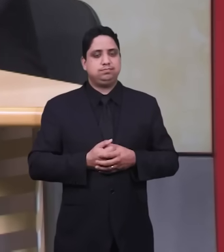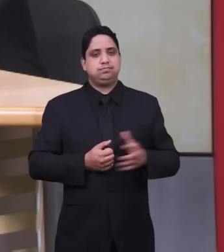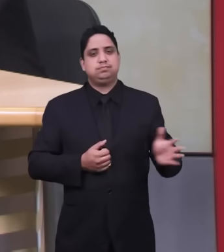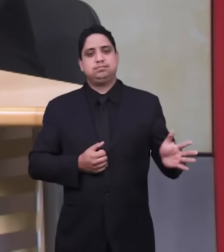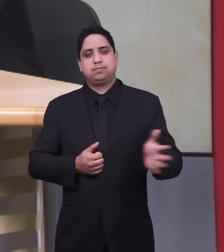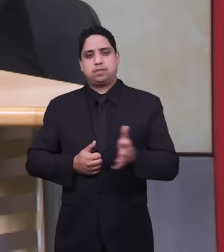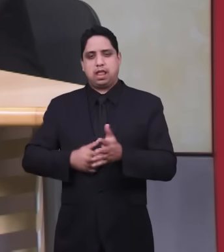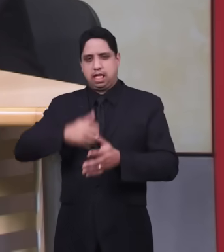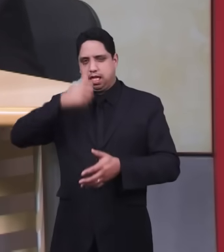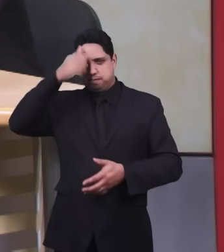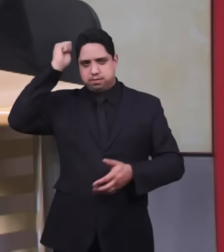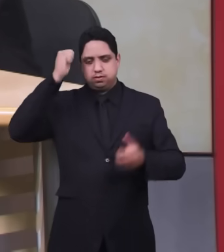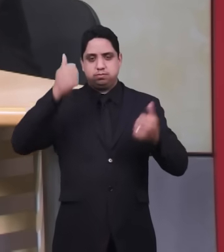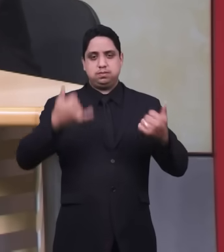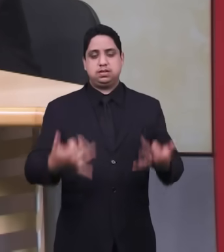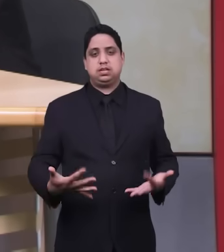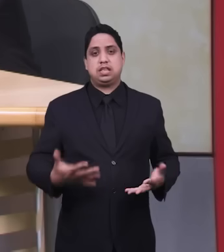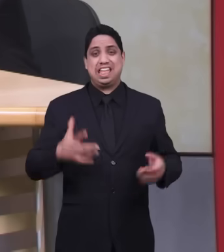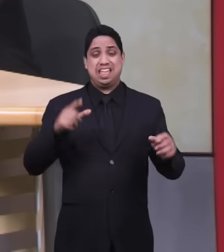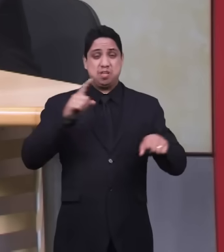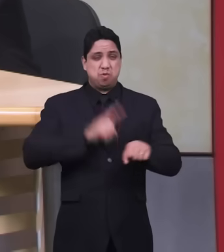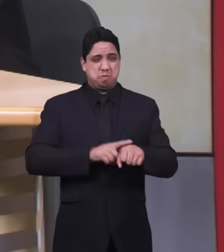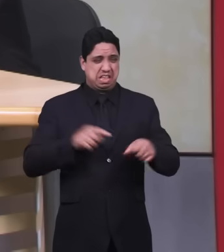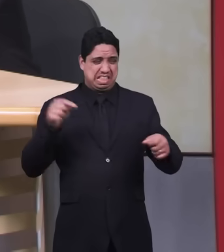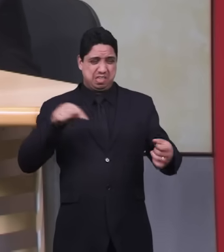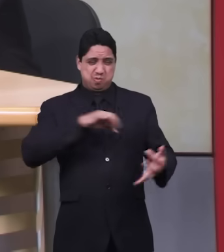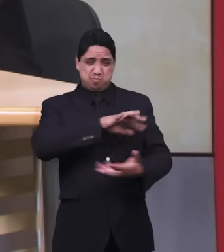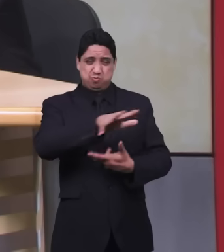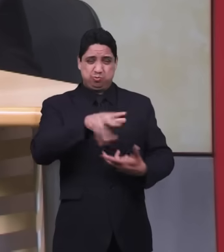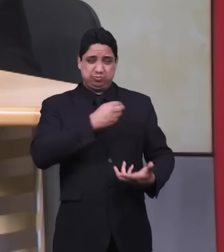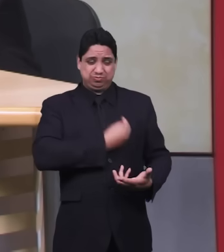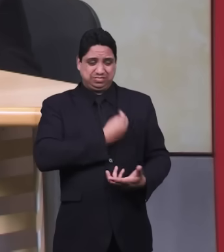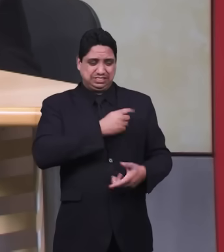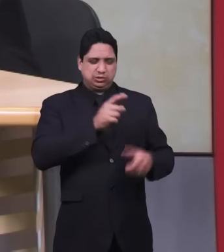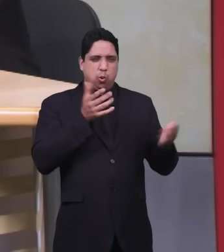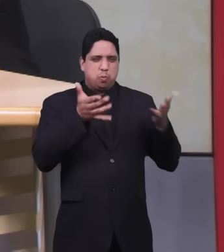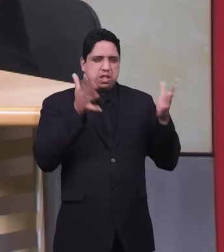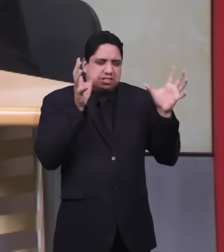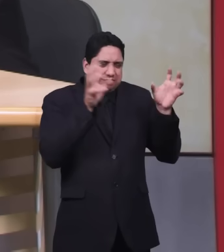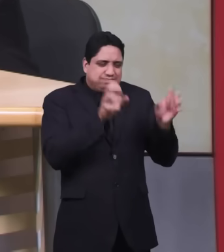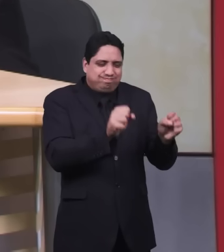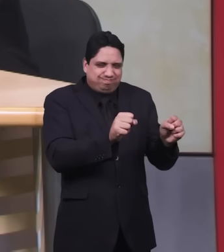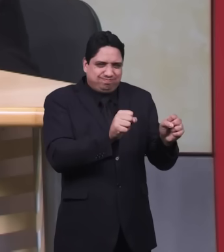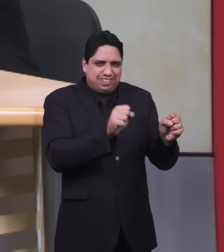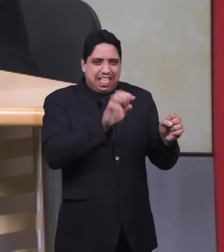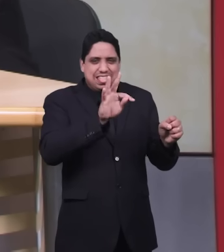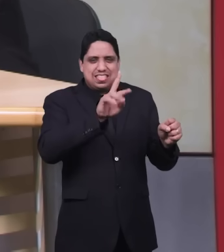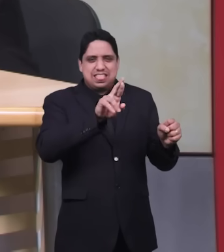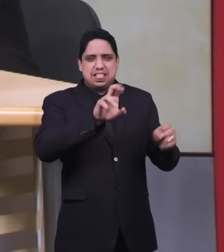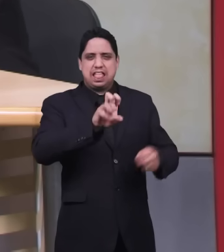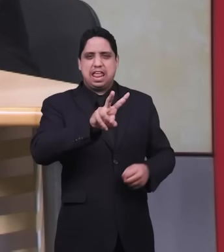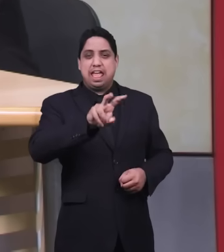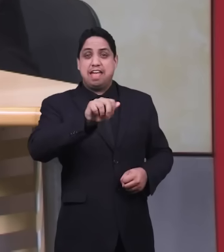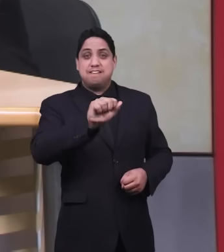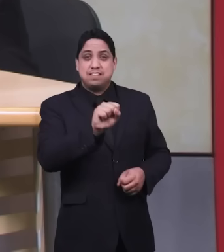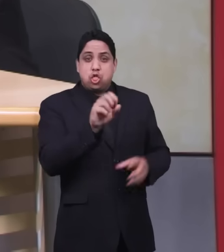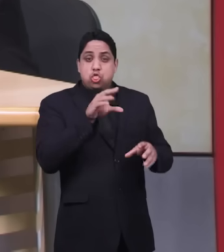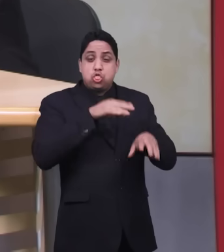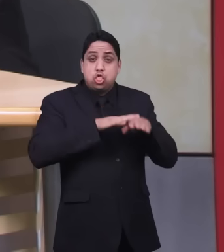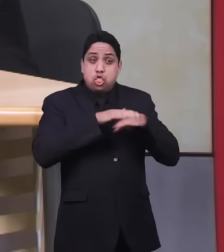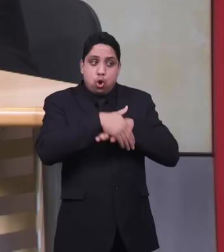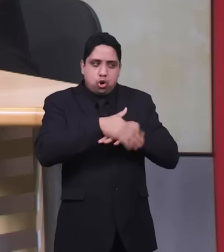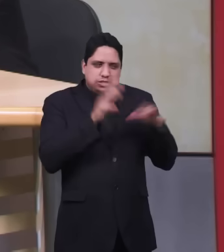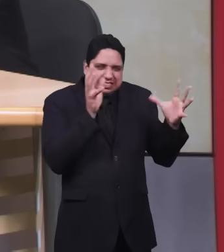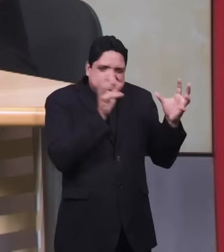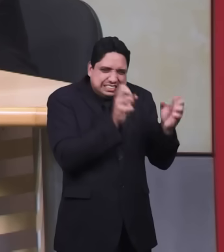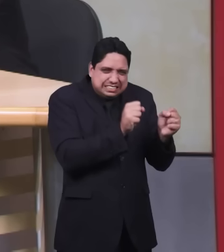nessa hora, né, da noite, de trevas, as trevas, né? Tal. Quer dizer, a candeia é acesa porque a luz